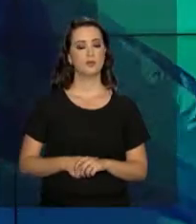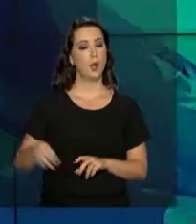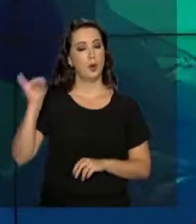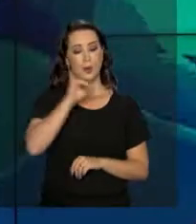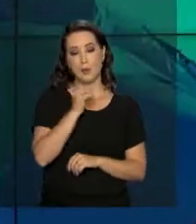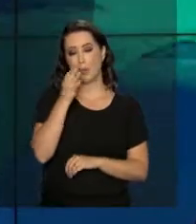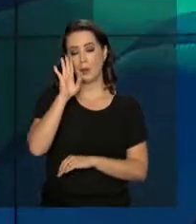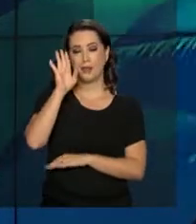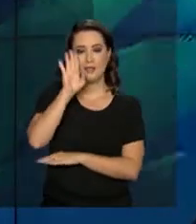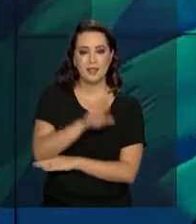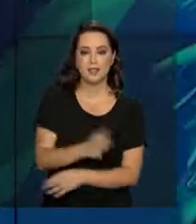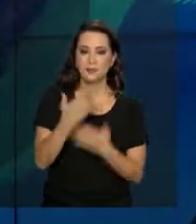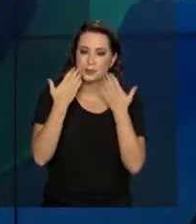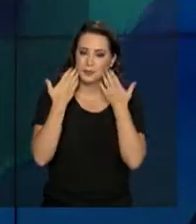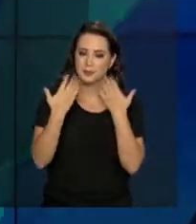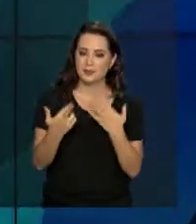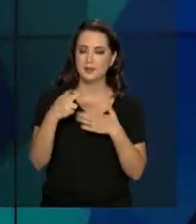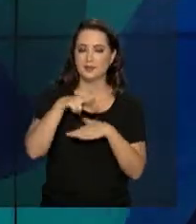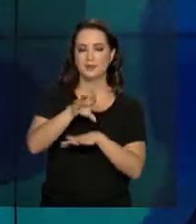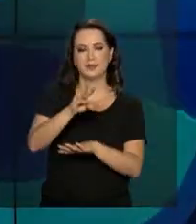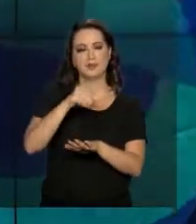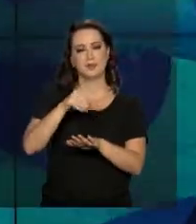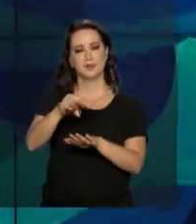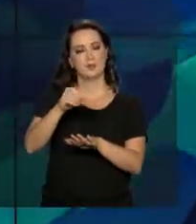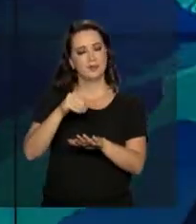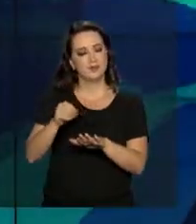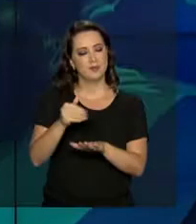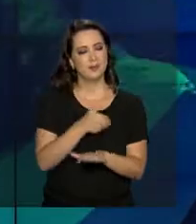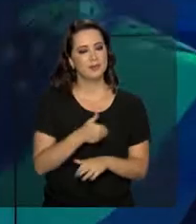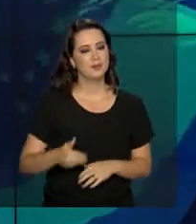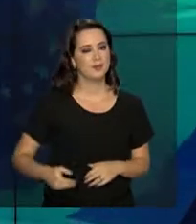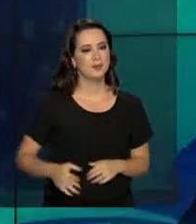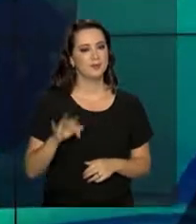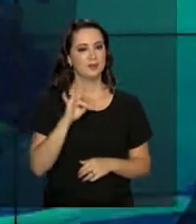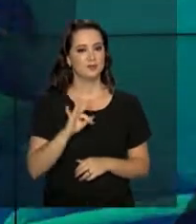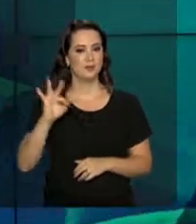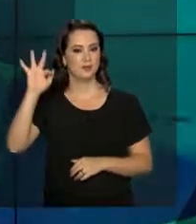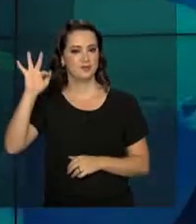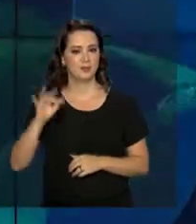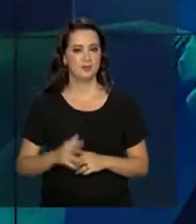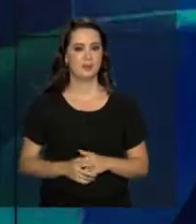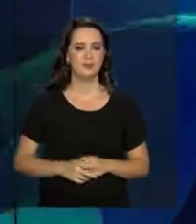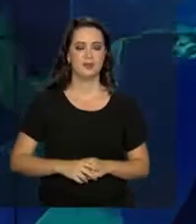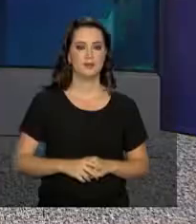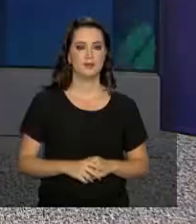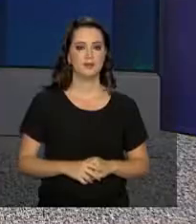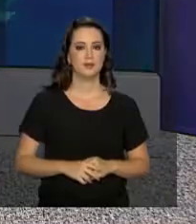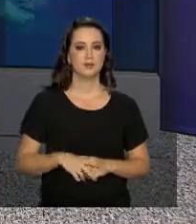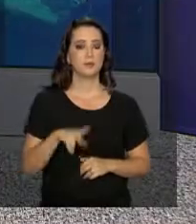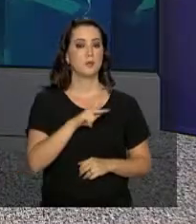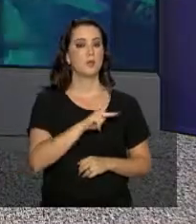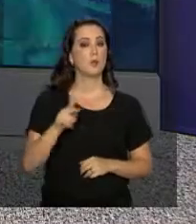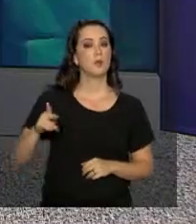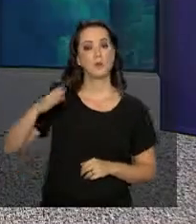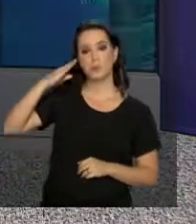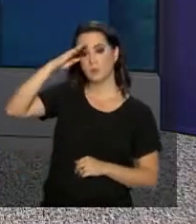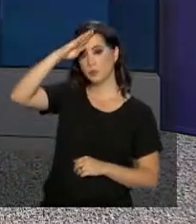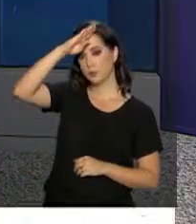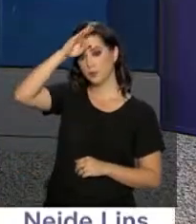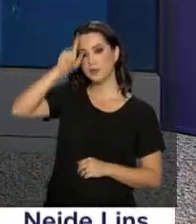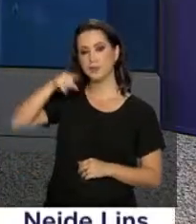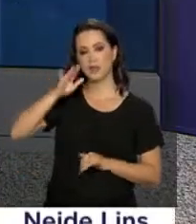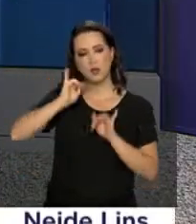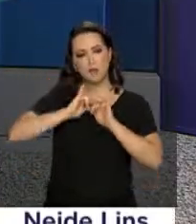Olá, boa tarde. Começa agora mais uma edição do Repórter NBR com as notícias do governo federal. O presidente eleito,